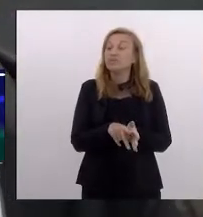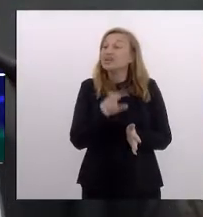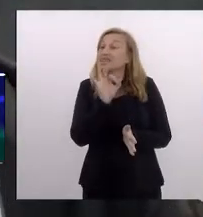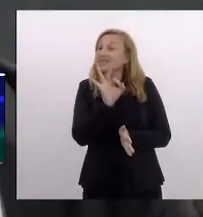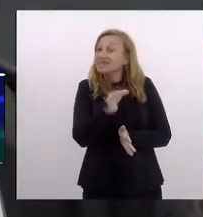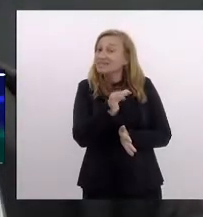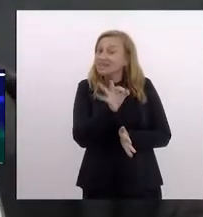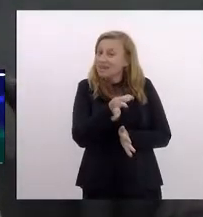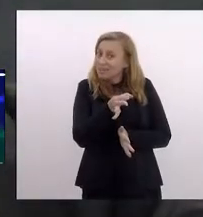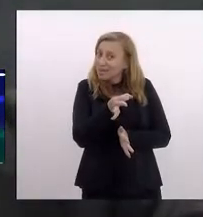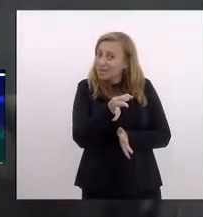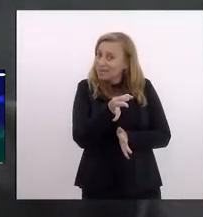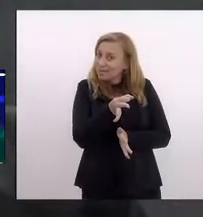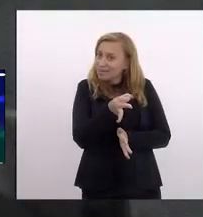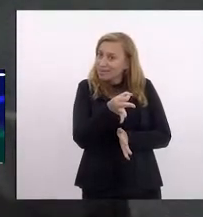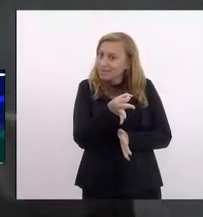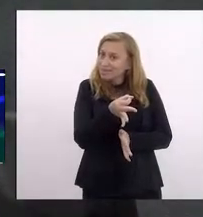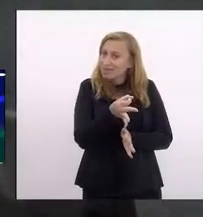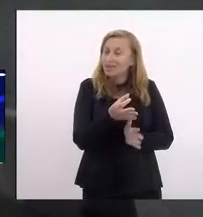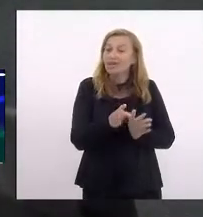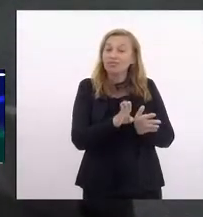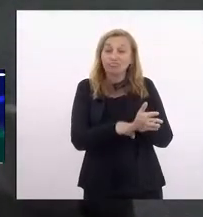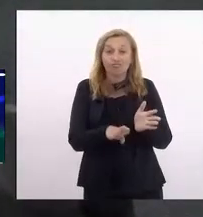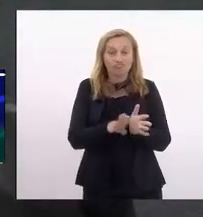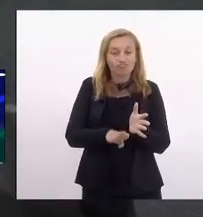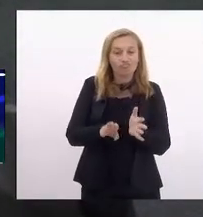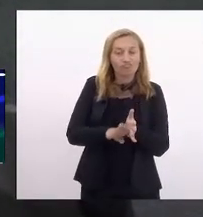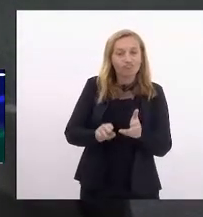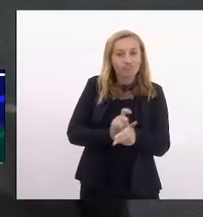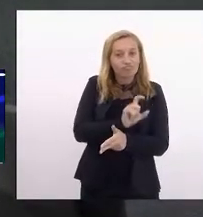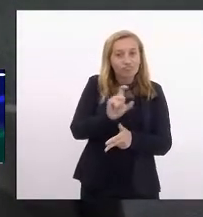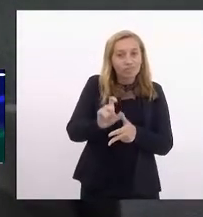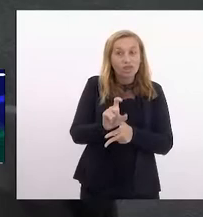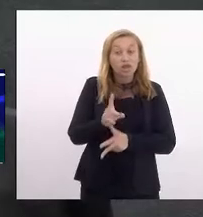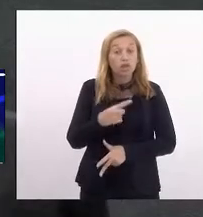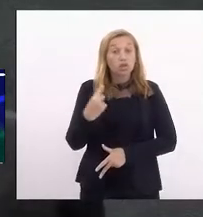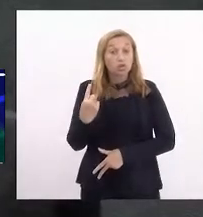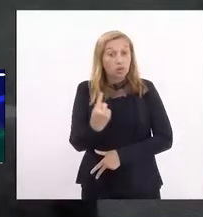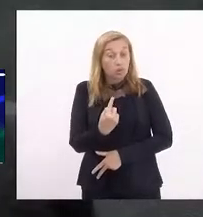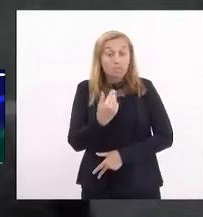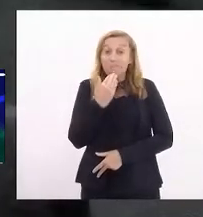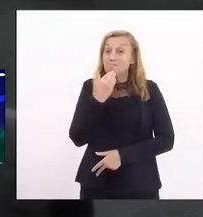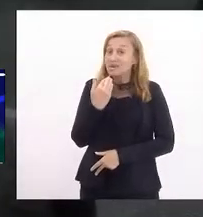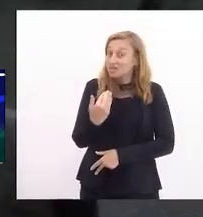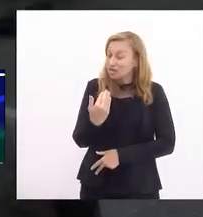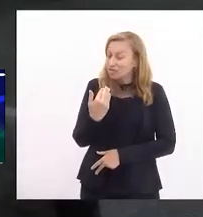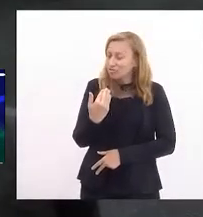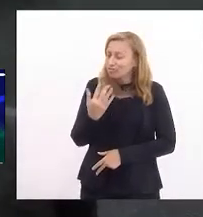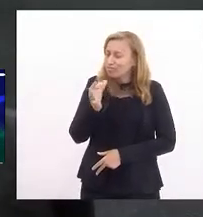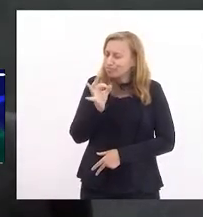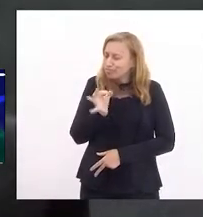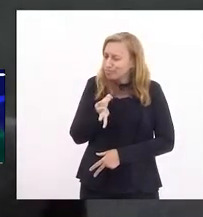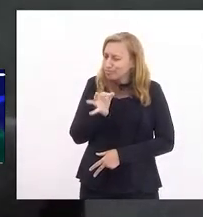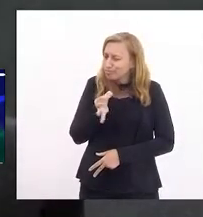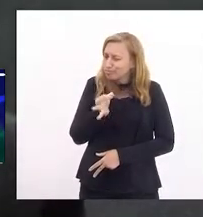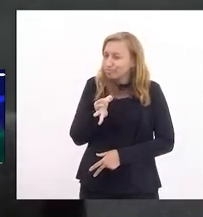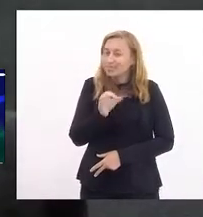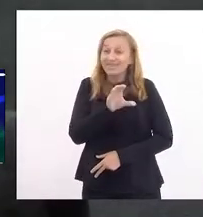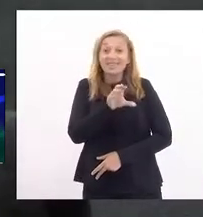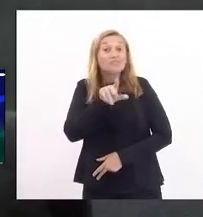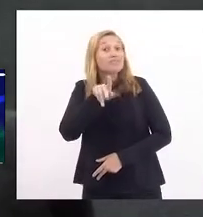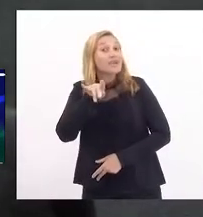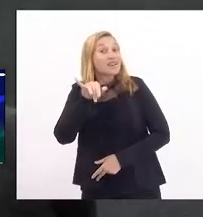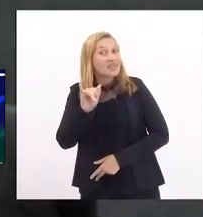exatamente arrolado aos gastos do executivo que nós Pedro pedimos previamente na